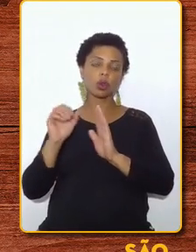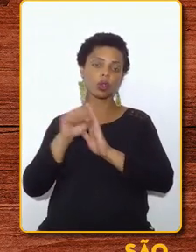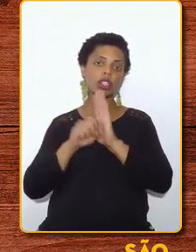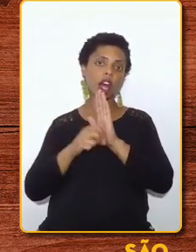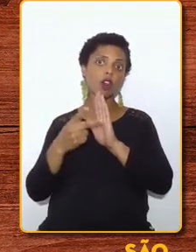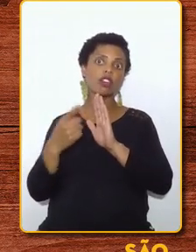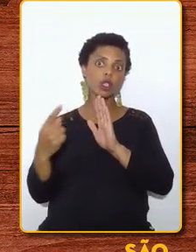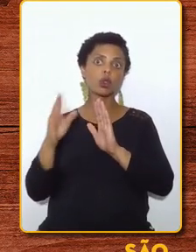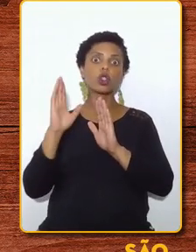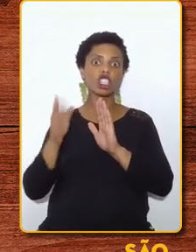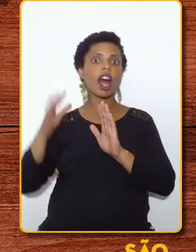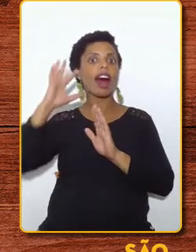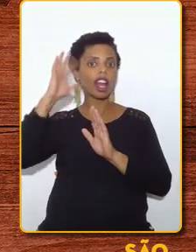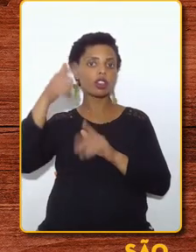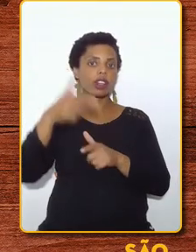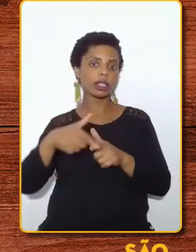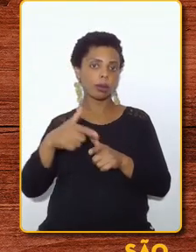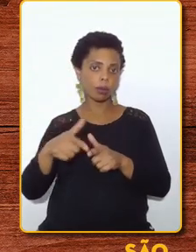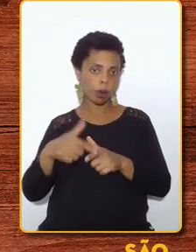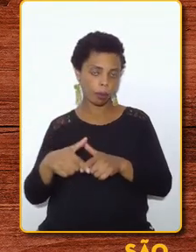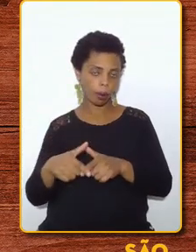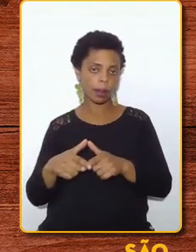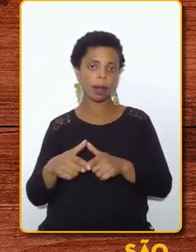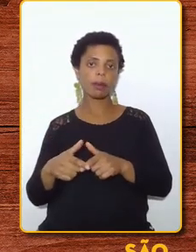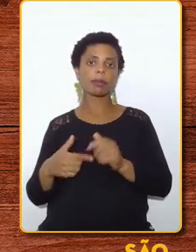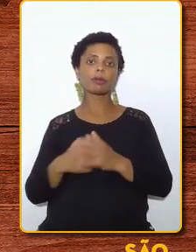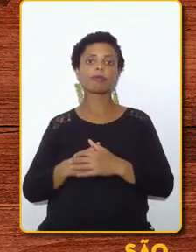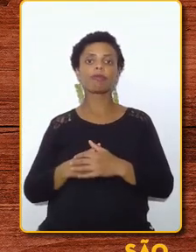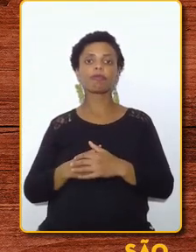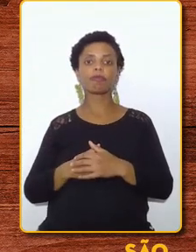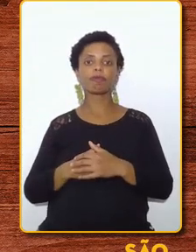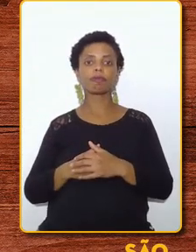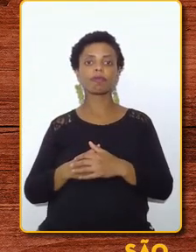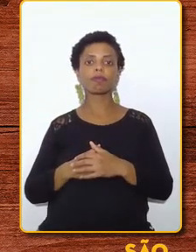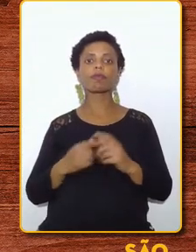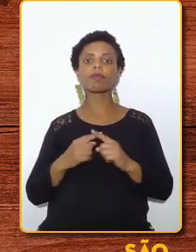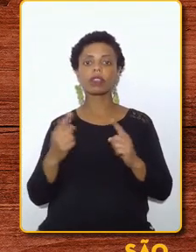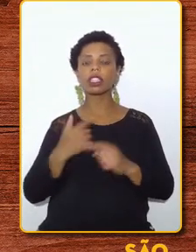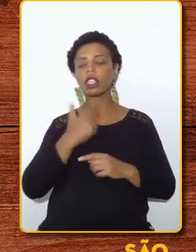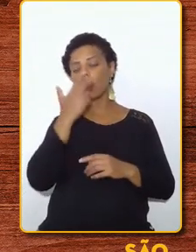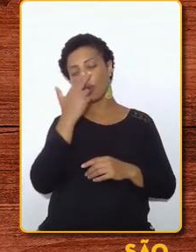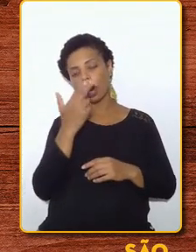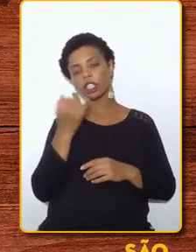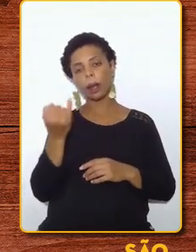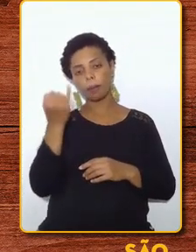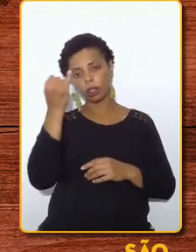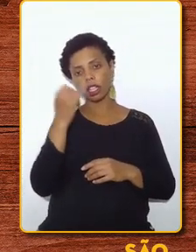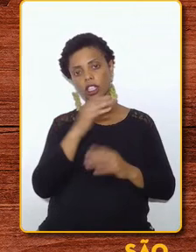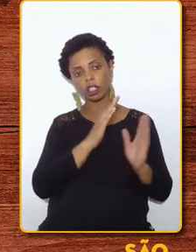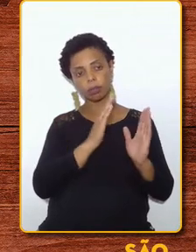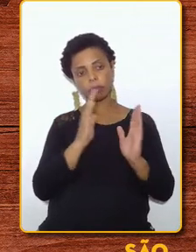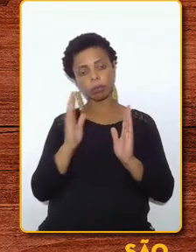Brasil, nos governos anteriores. Mas o que eu acho que é importante essas categorias, para a gente também falar